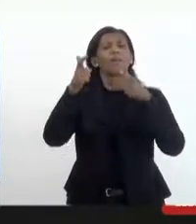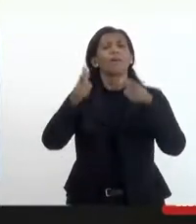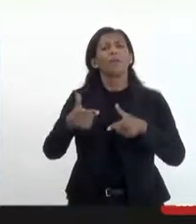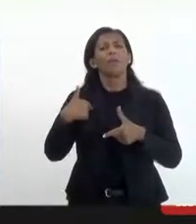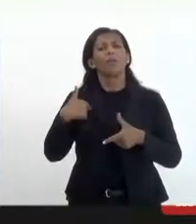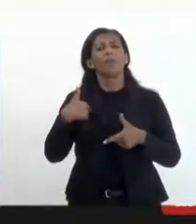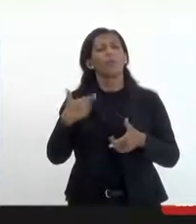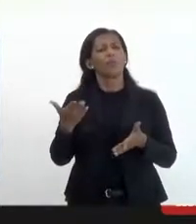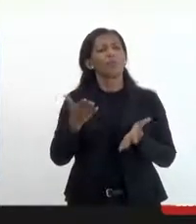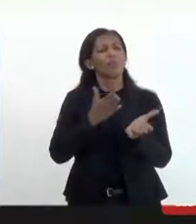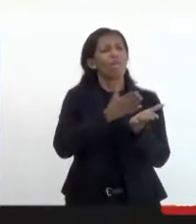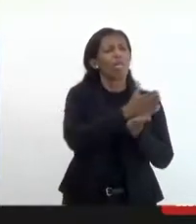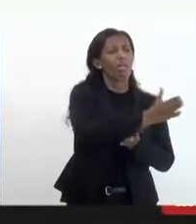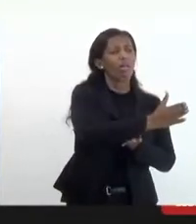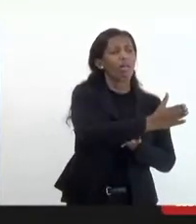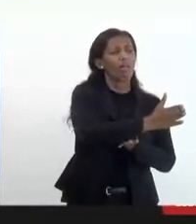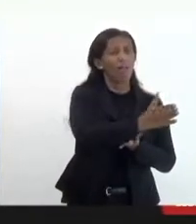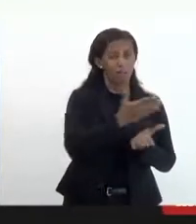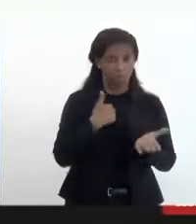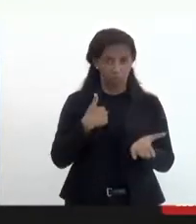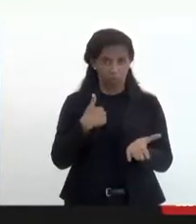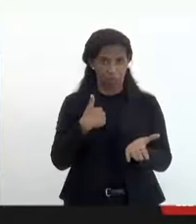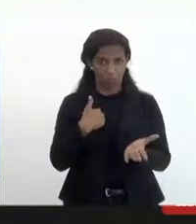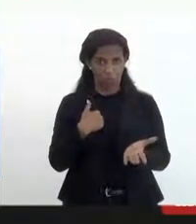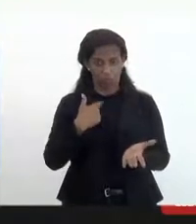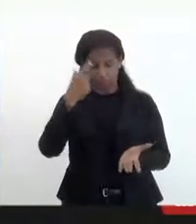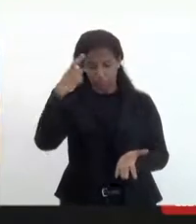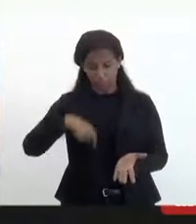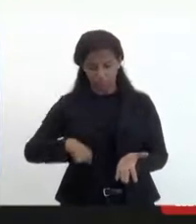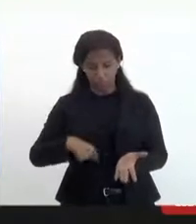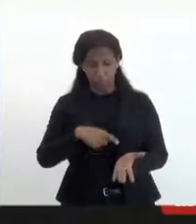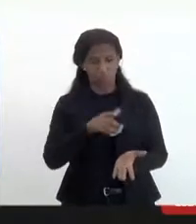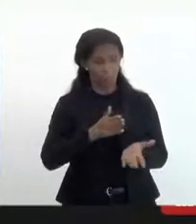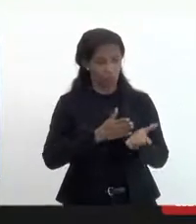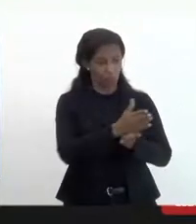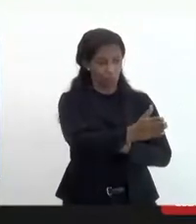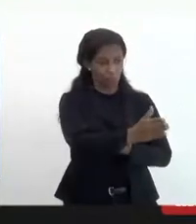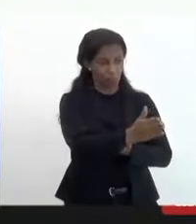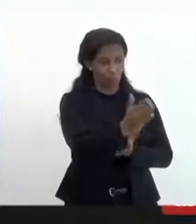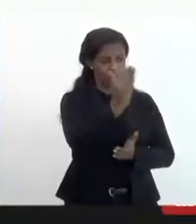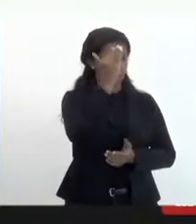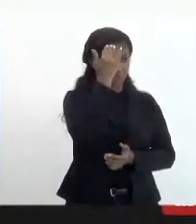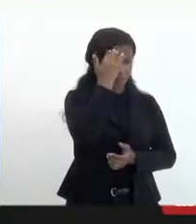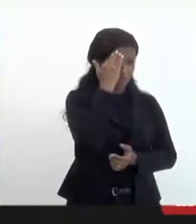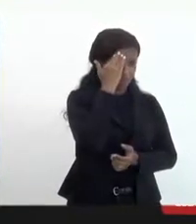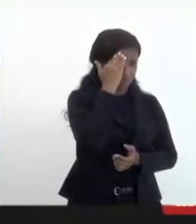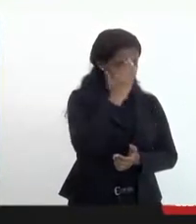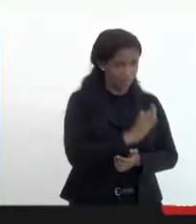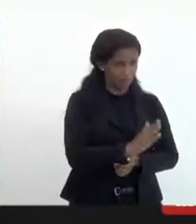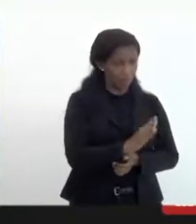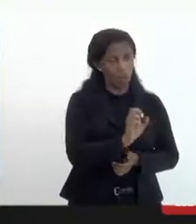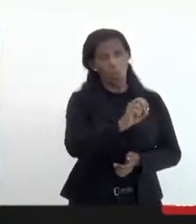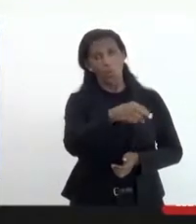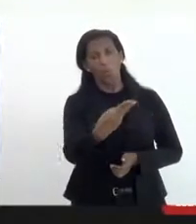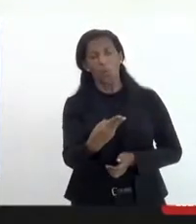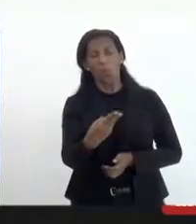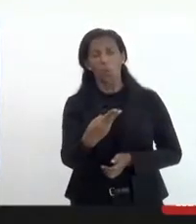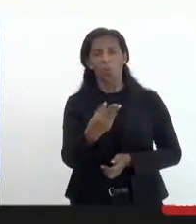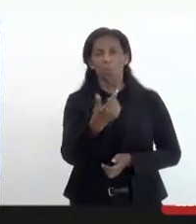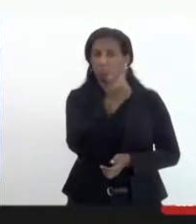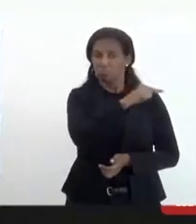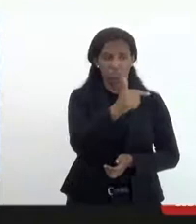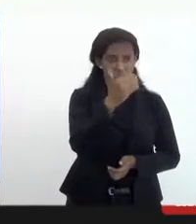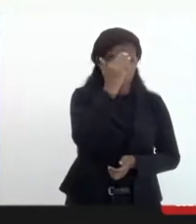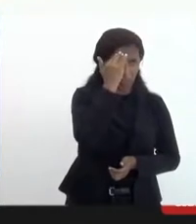caminhar. Se eu vou caminhar para o entendimento, ou se não tem entendimento, eu vou encaminhar